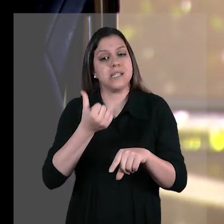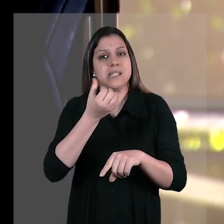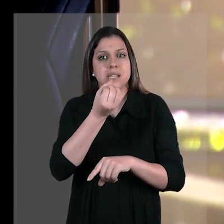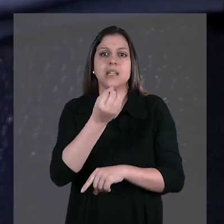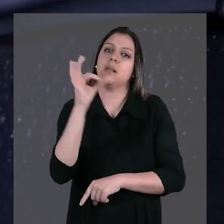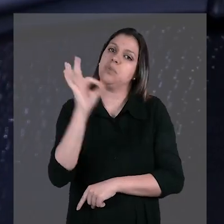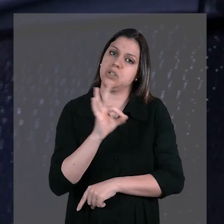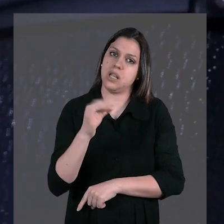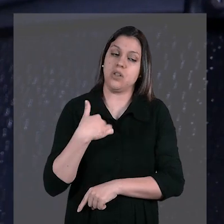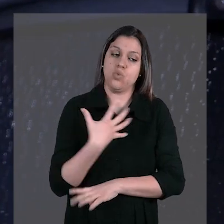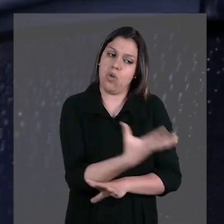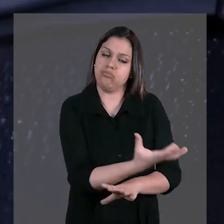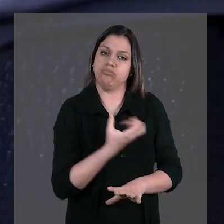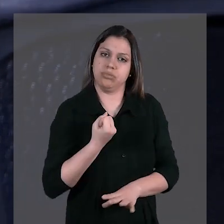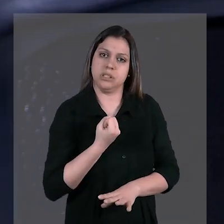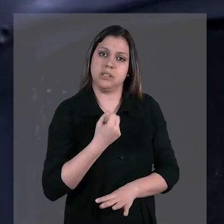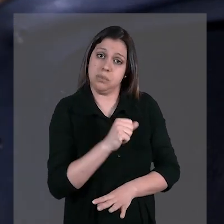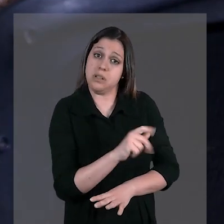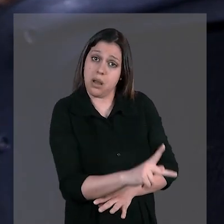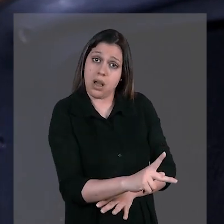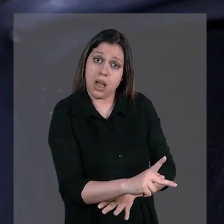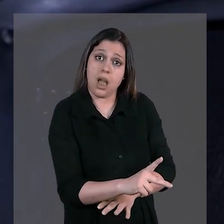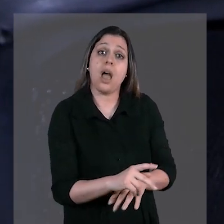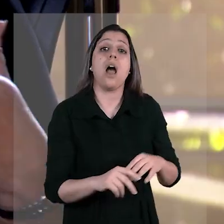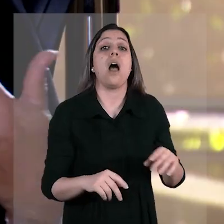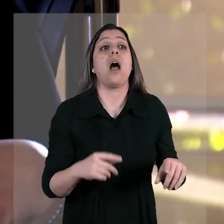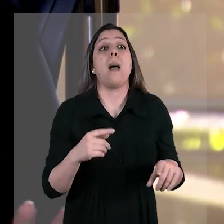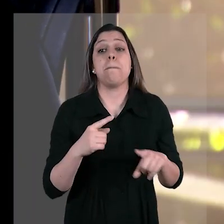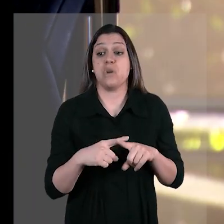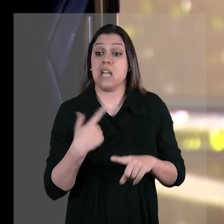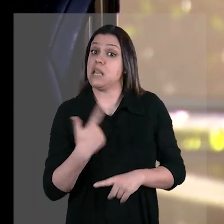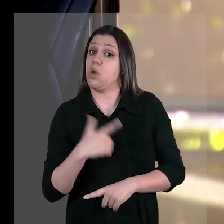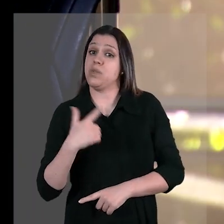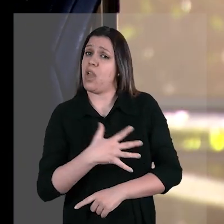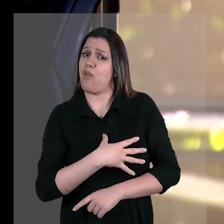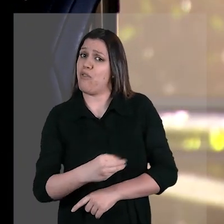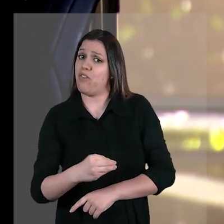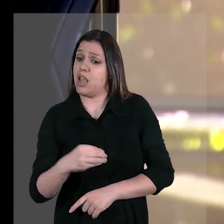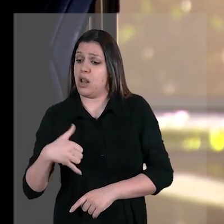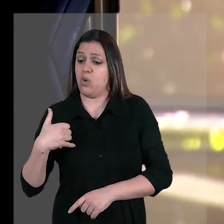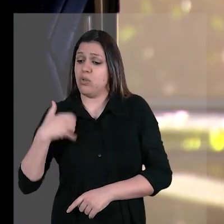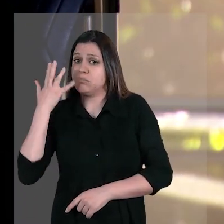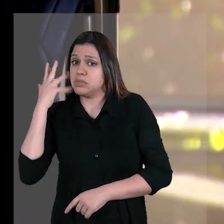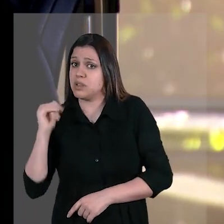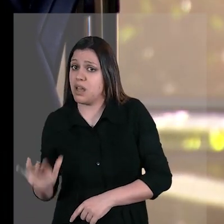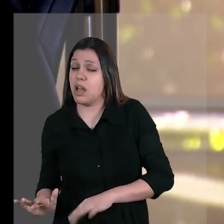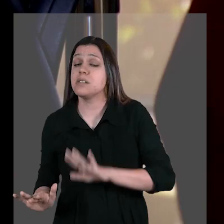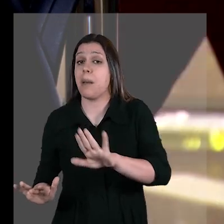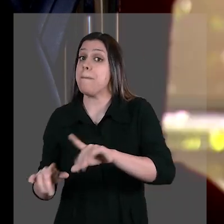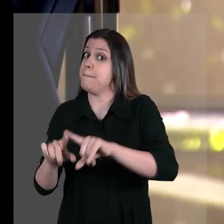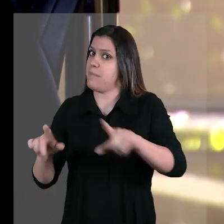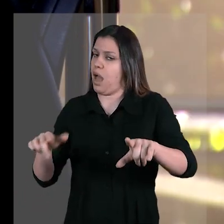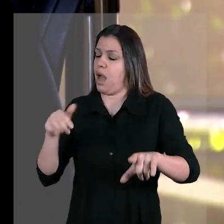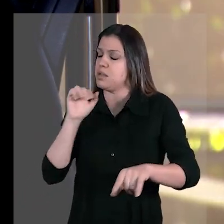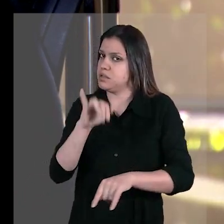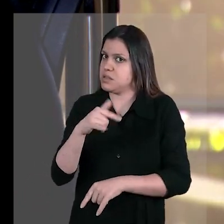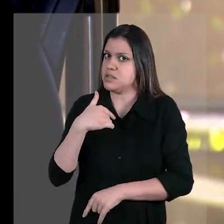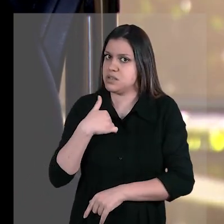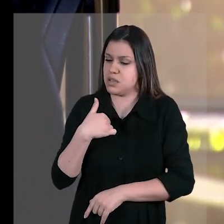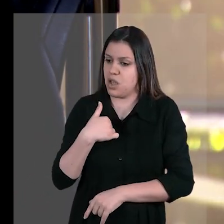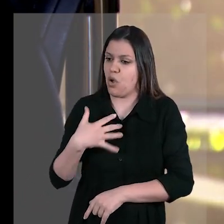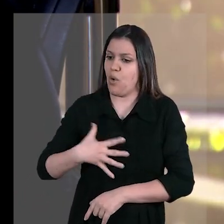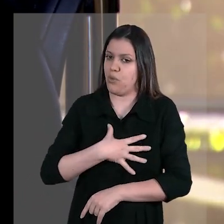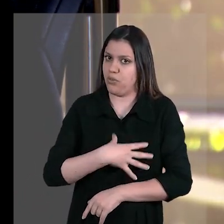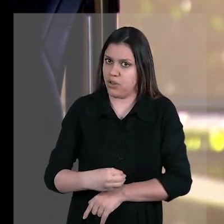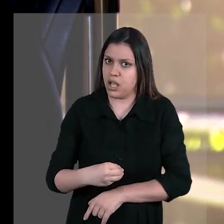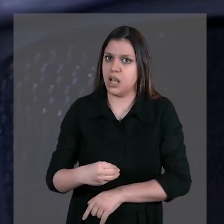eu vou receber da aposentadoria dele, como pensão por morte. Porque eu não tenho filhos menores. Se eu tiver filhos menores, eu